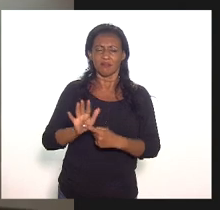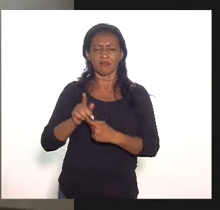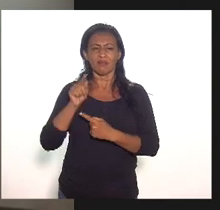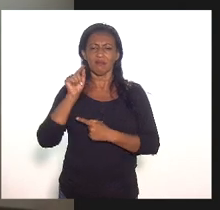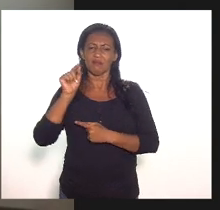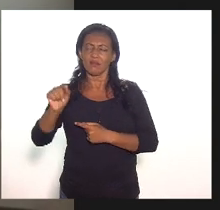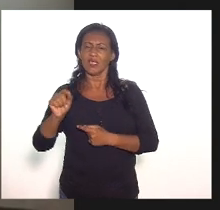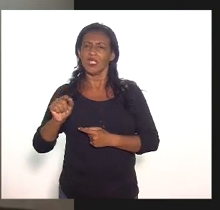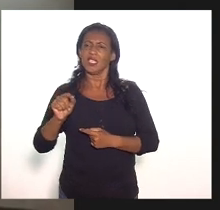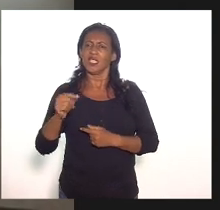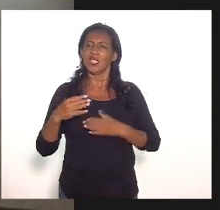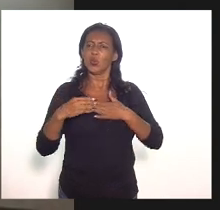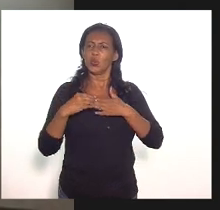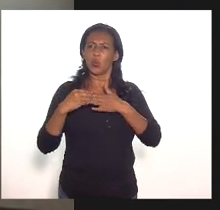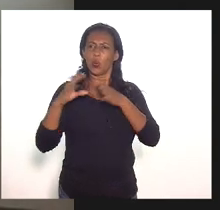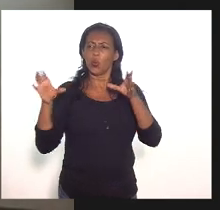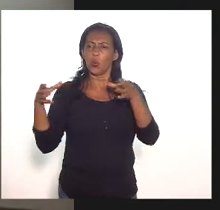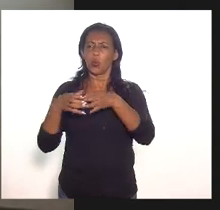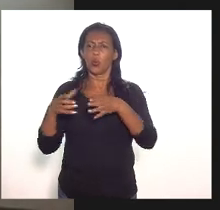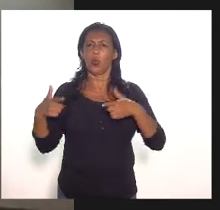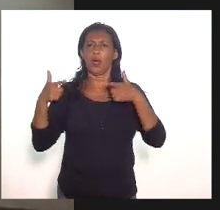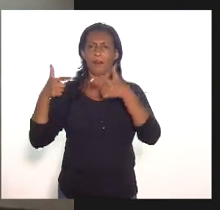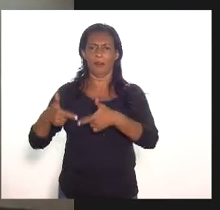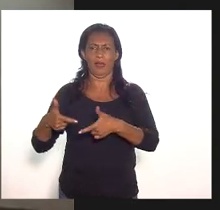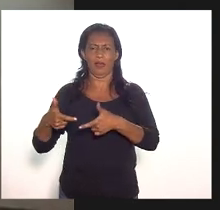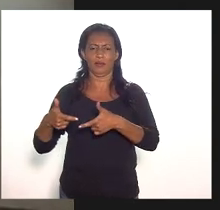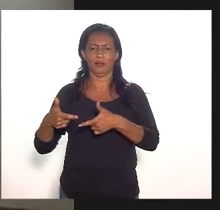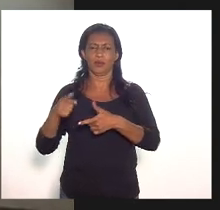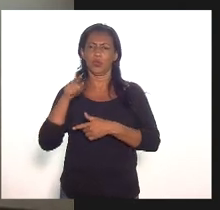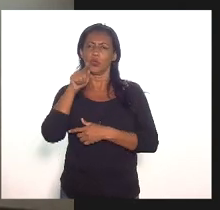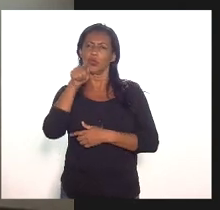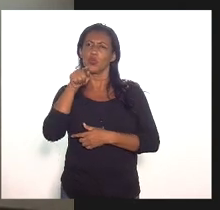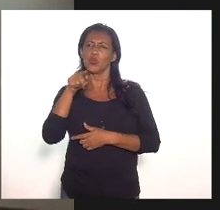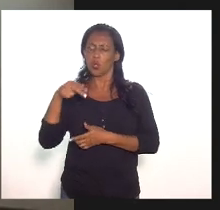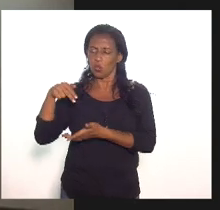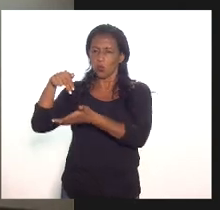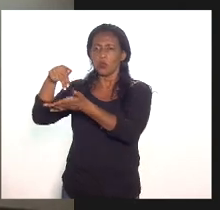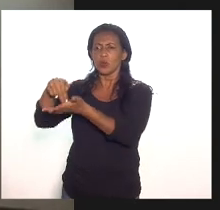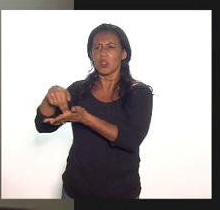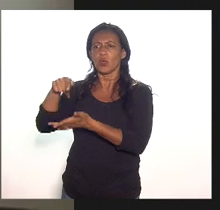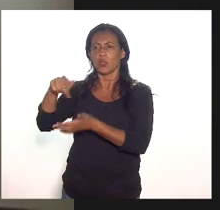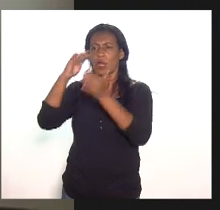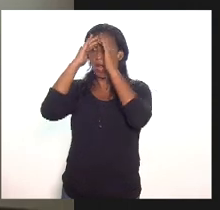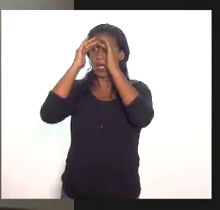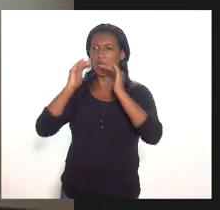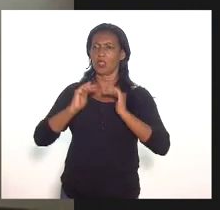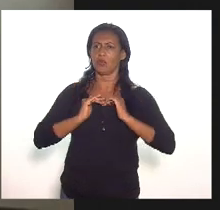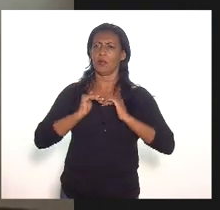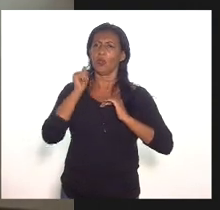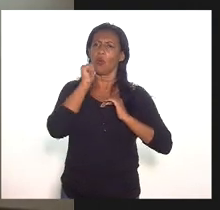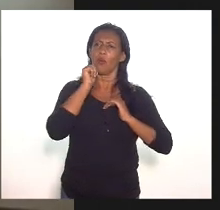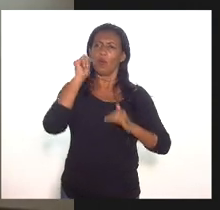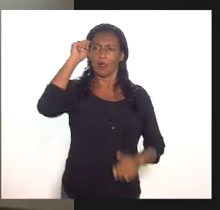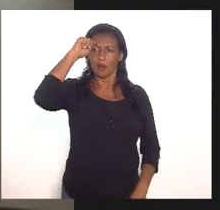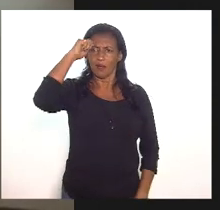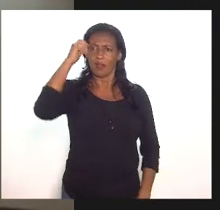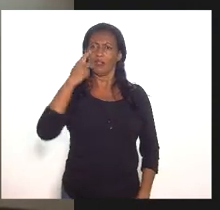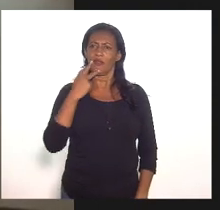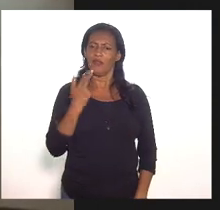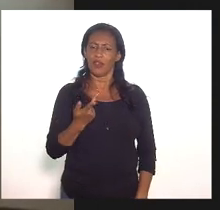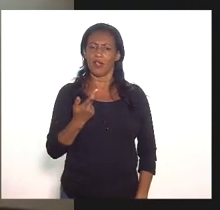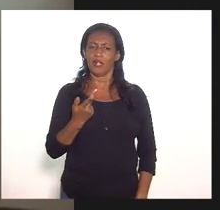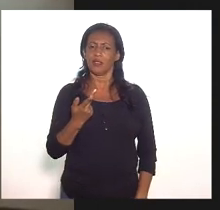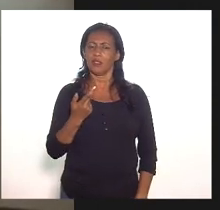ilação que nos leve a grupos armados. O senhor ponha-se no seu lugar e respeite quando uma mulher preta está falando. Está